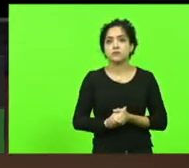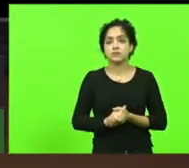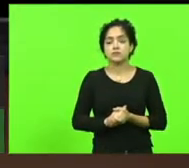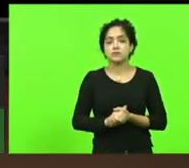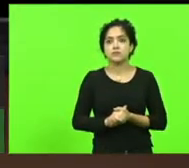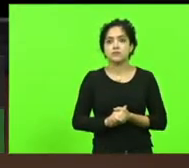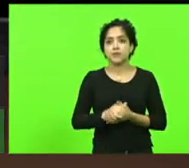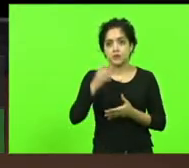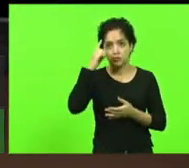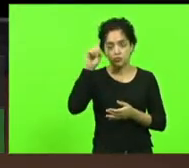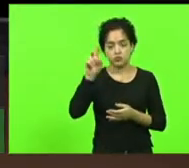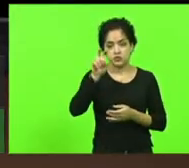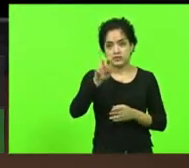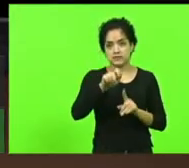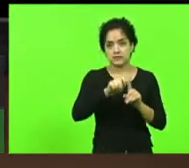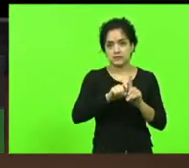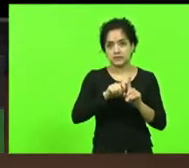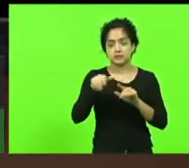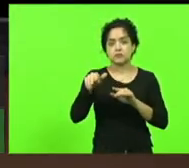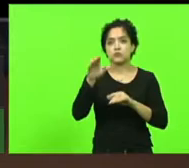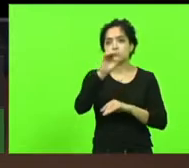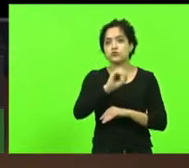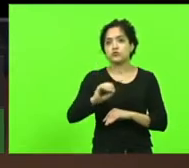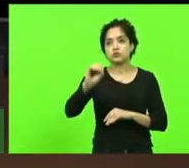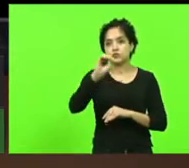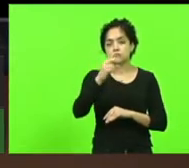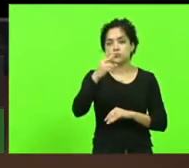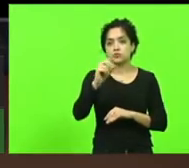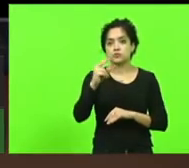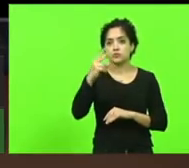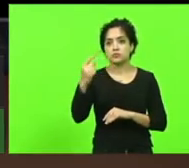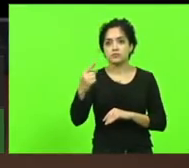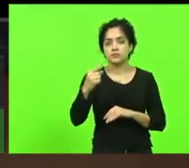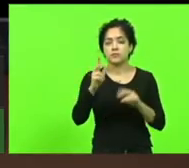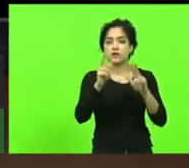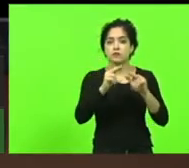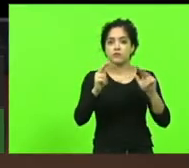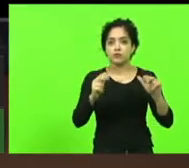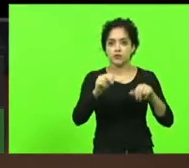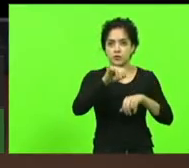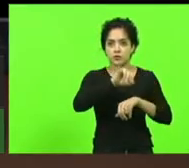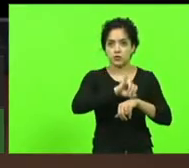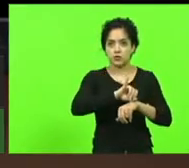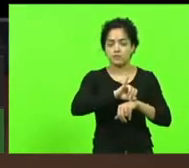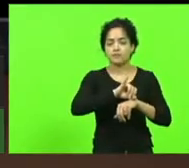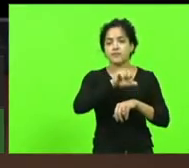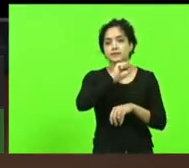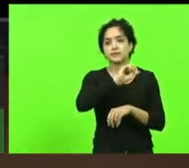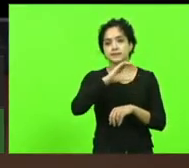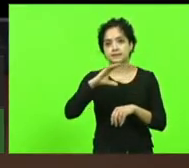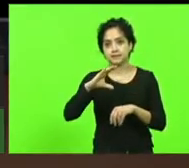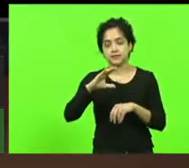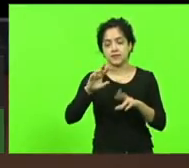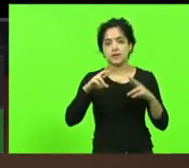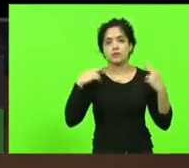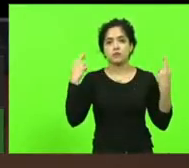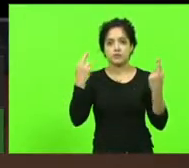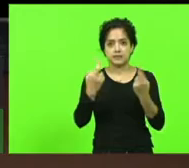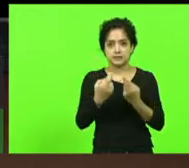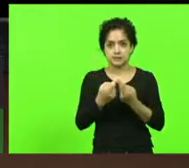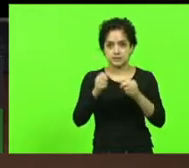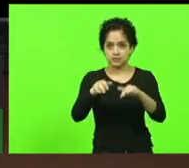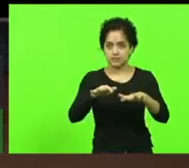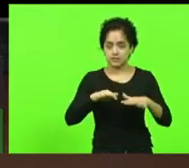horas do dia 5 do mês de outubro do ano 2021, nesta cidade em Florianópolis, capital do Estado de Santa Catarina, reuniu-se a